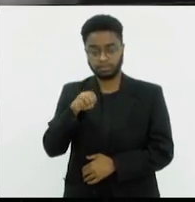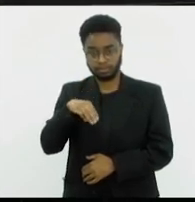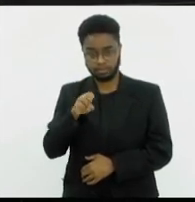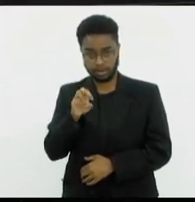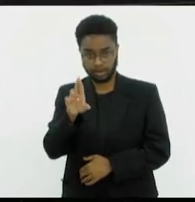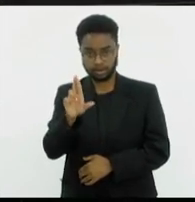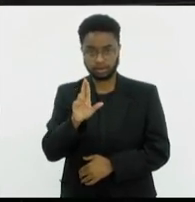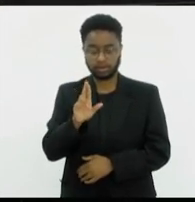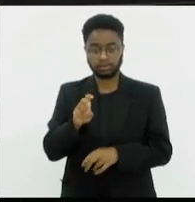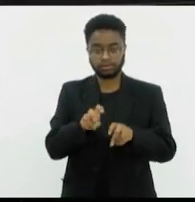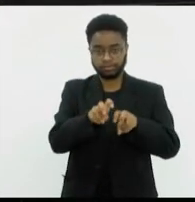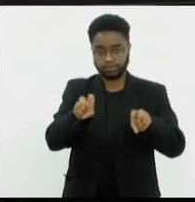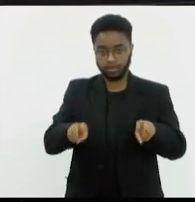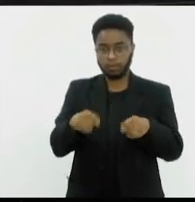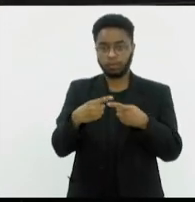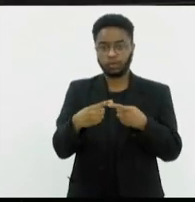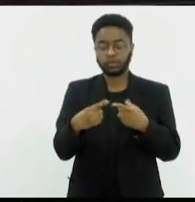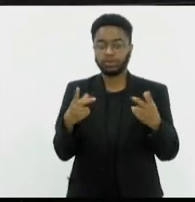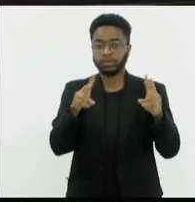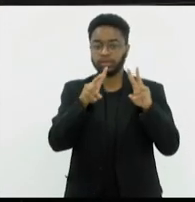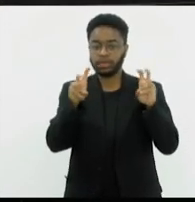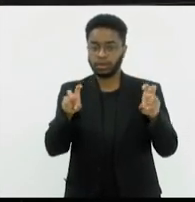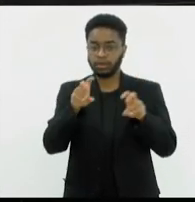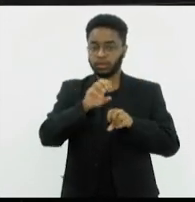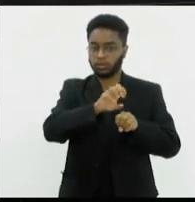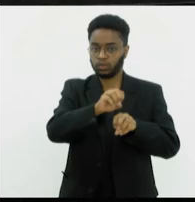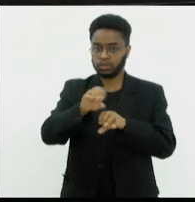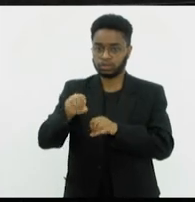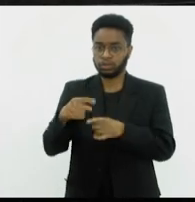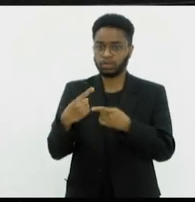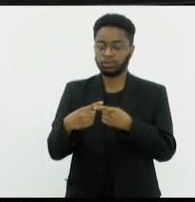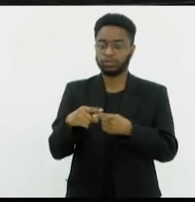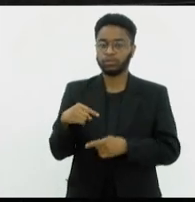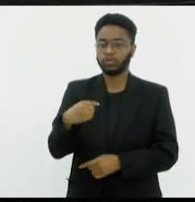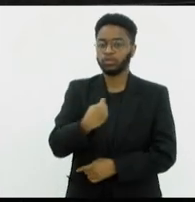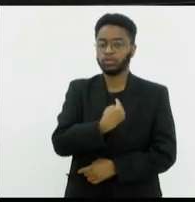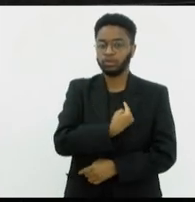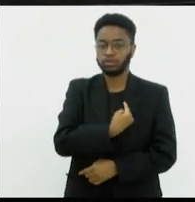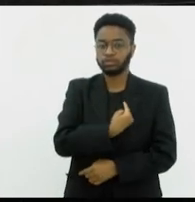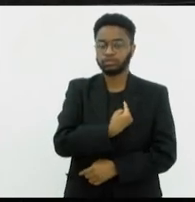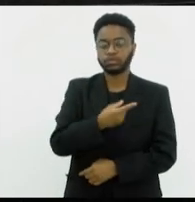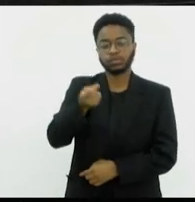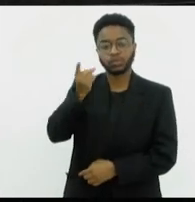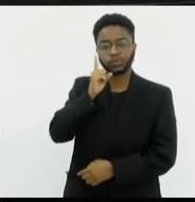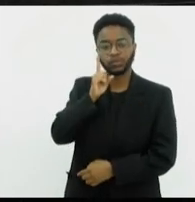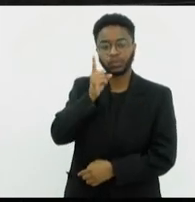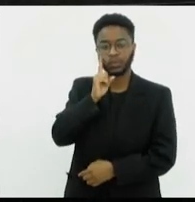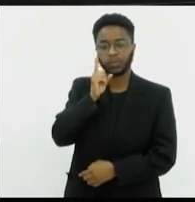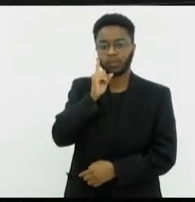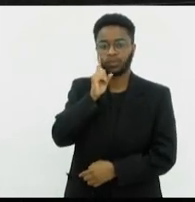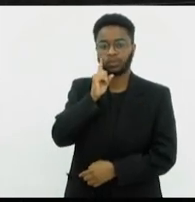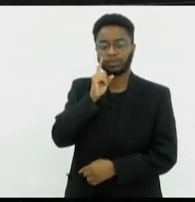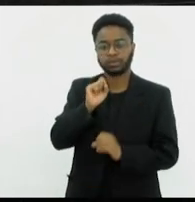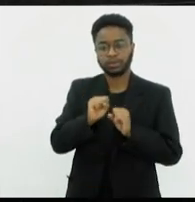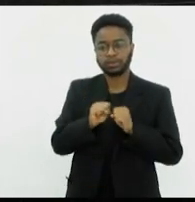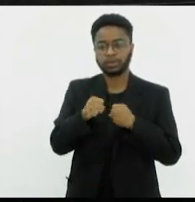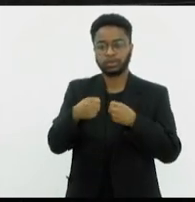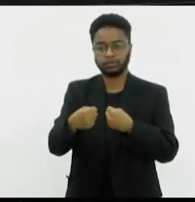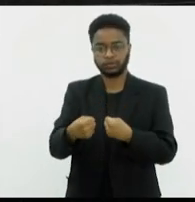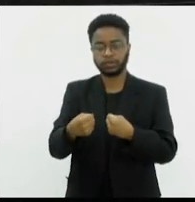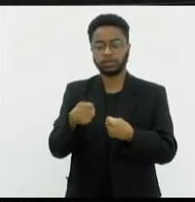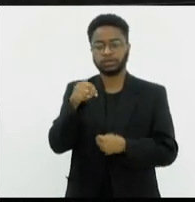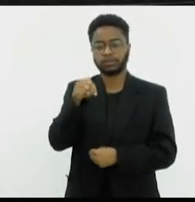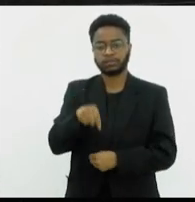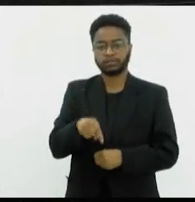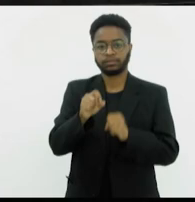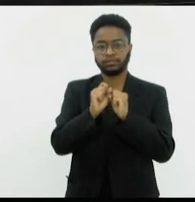tema é educação. Um tema que o nosso mandato vem diariamente defendendo aqui nessa